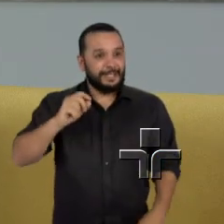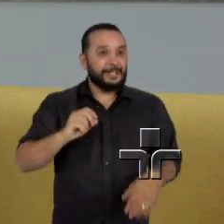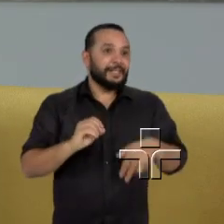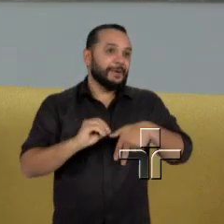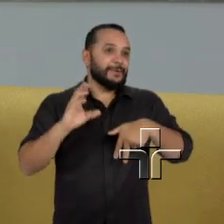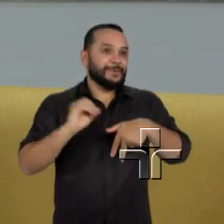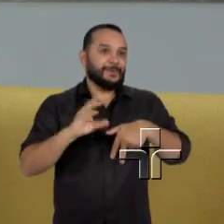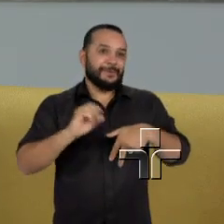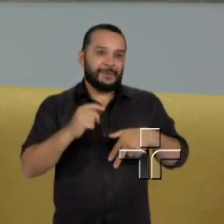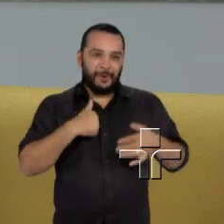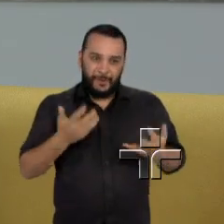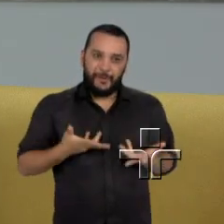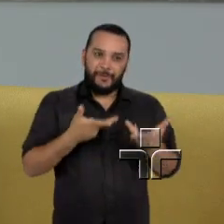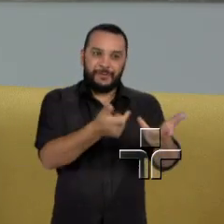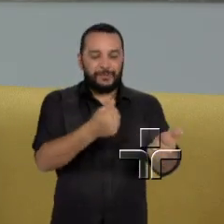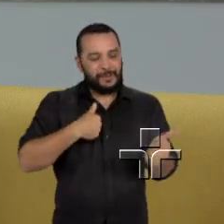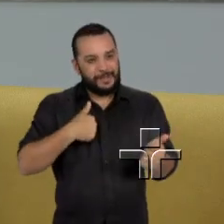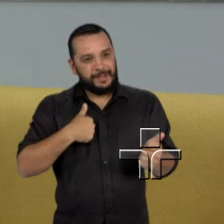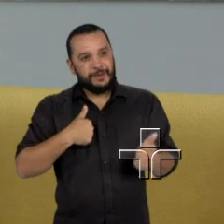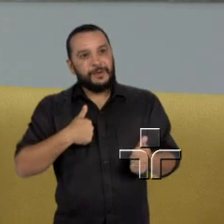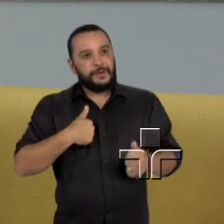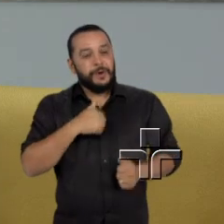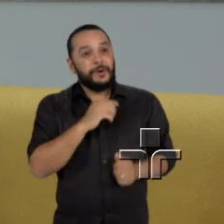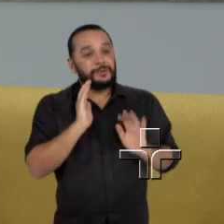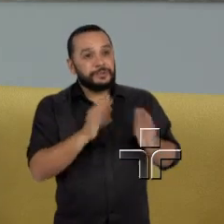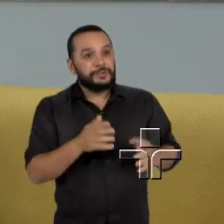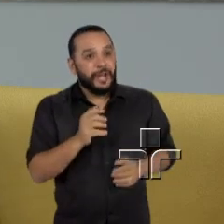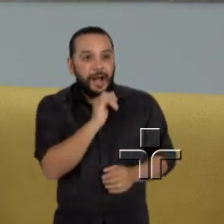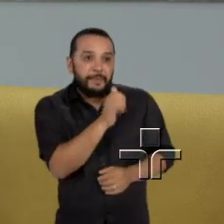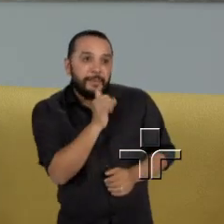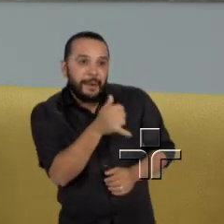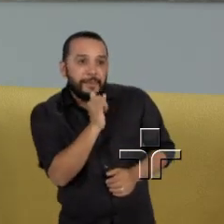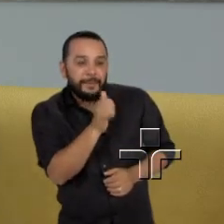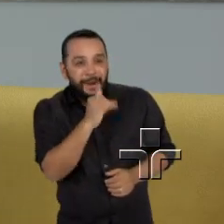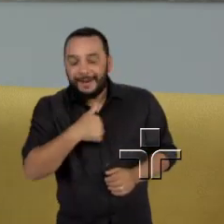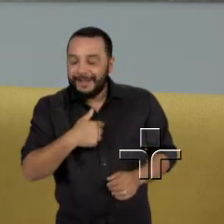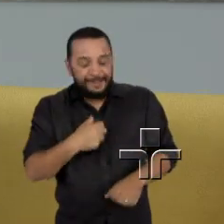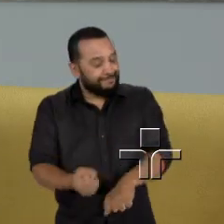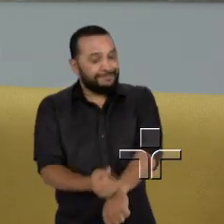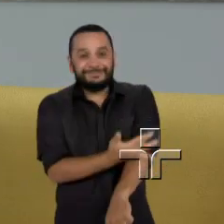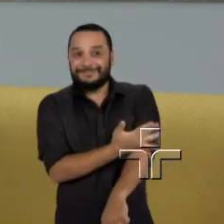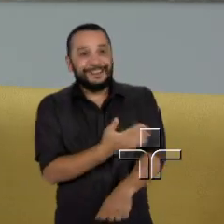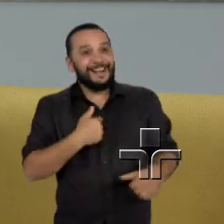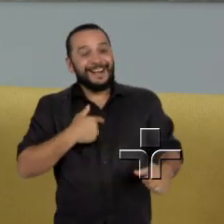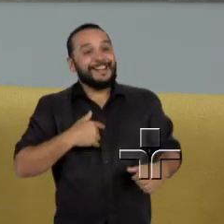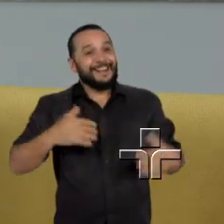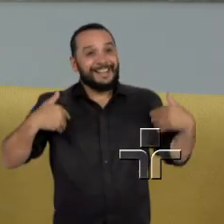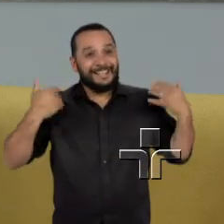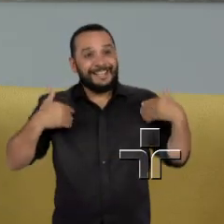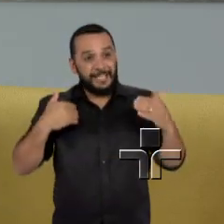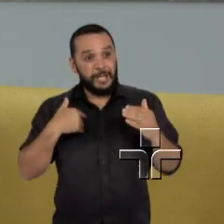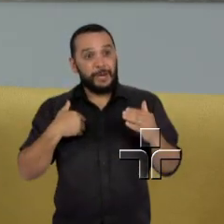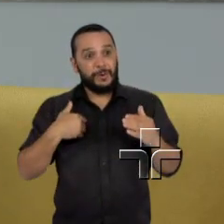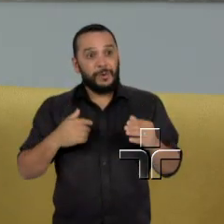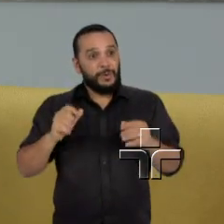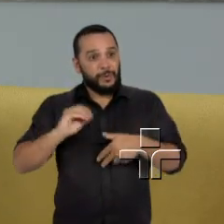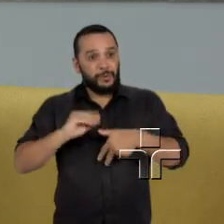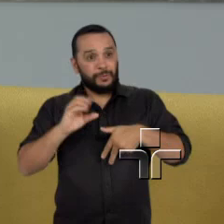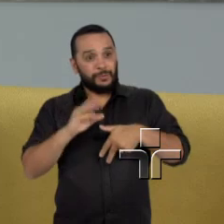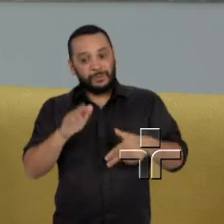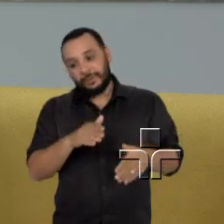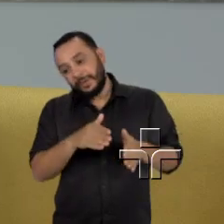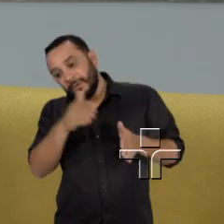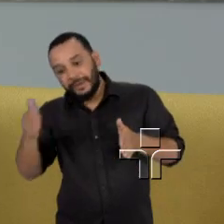convidar para fazer os jogos. E quando eu recebi com uma imensa alegria. Eu estava aqui do lado da Cultura, acompanhando o treino